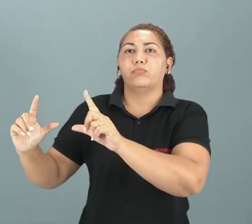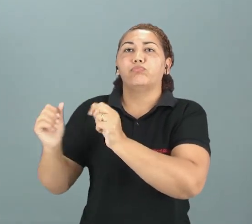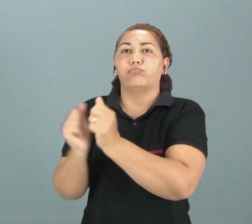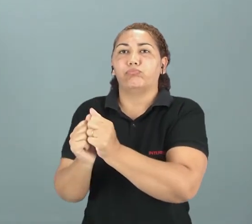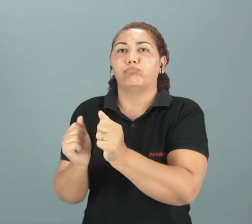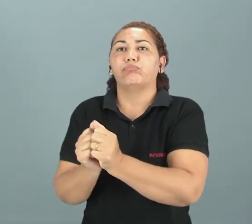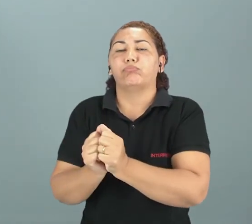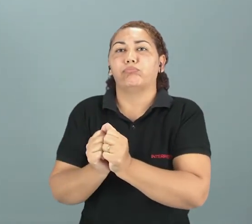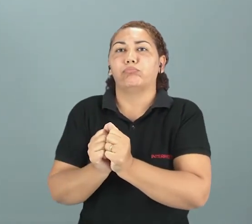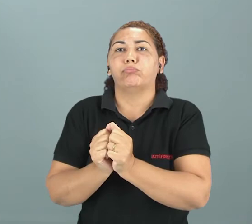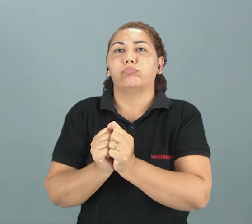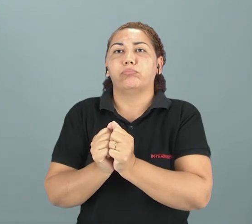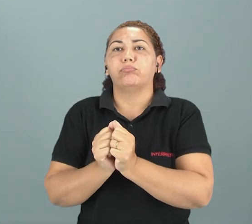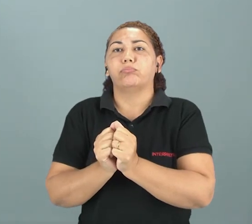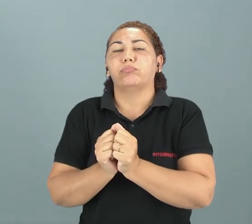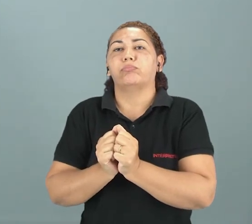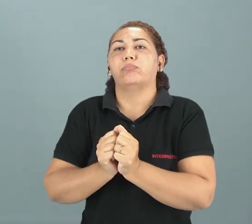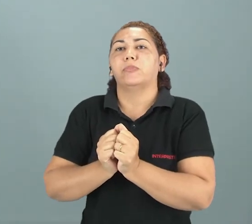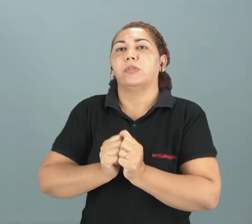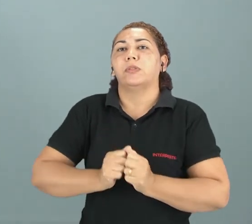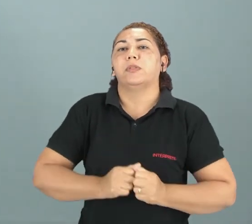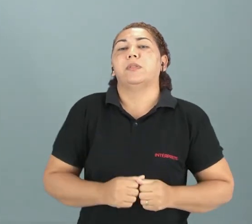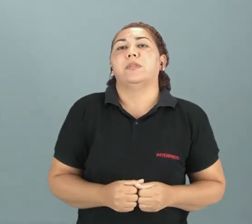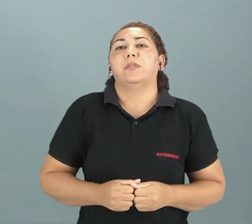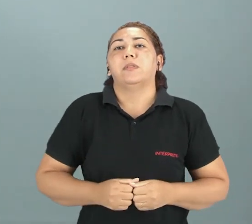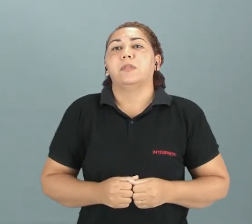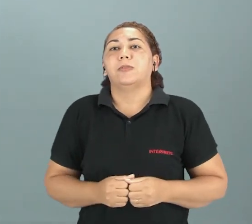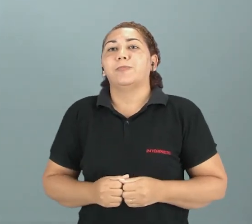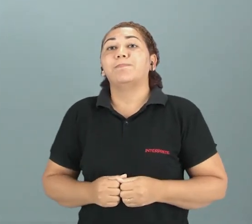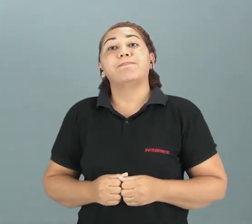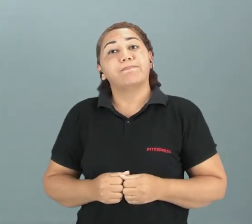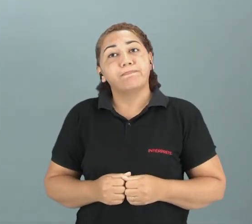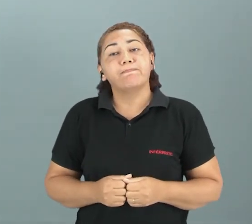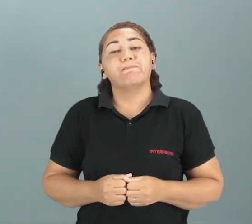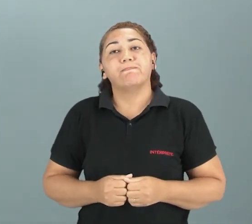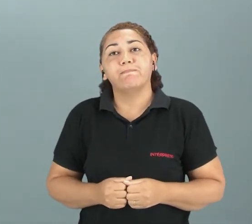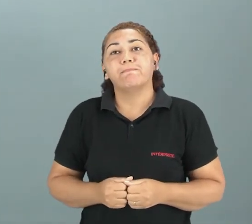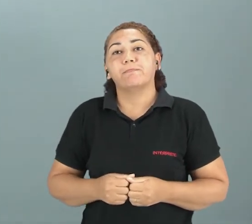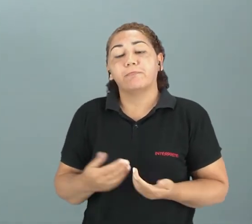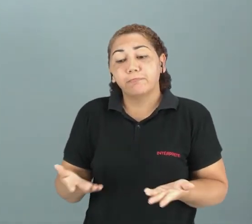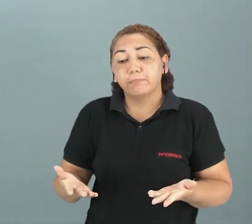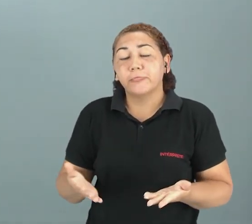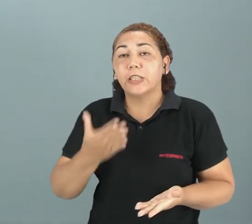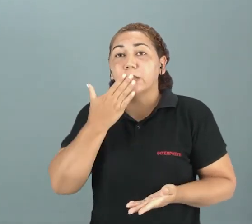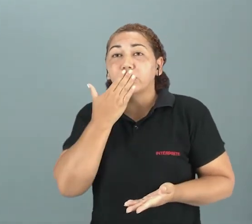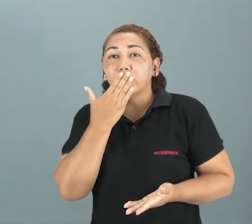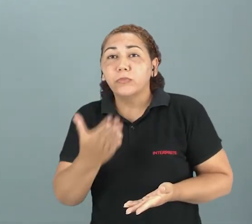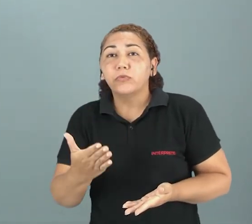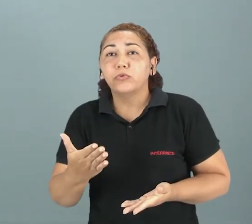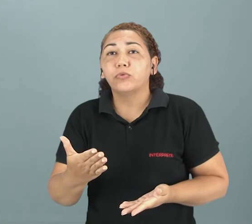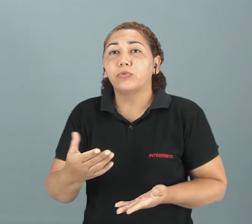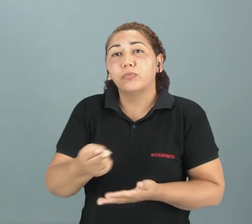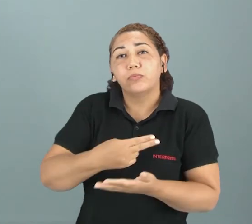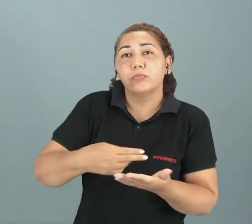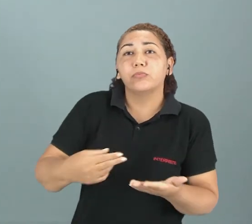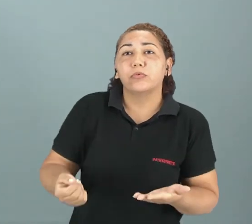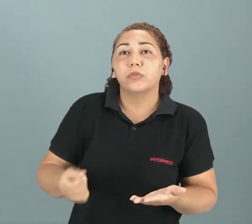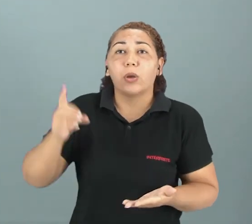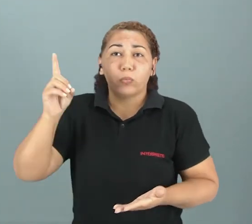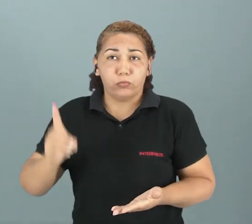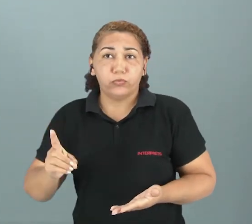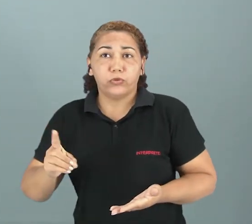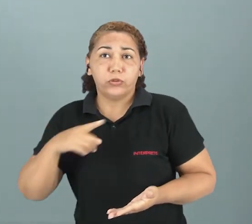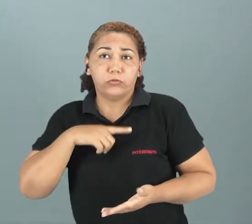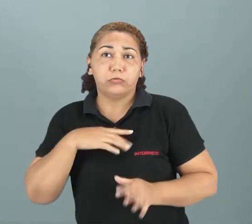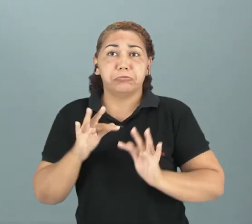lugar que ele produziu, que eu pensei que era a casa dele. Eu achei interessante porque ele reproduziu exatamente o que eu pedi, direito de ter uma família. Então ele colocou